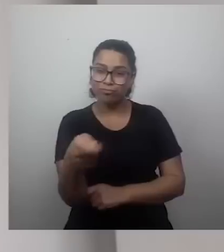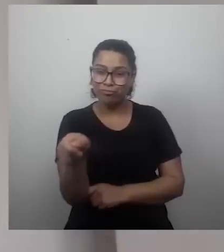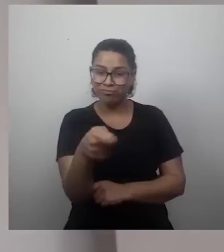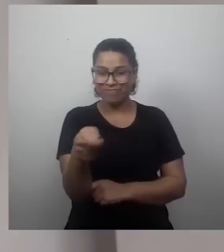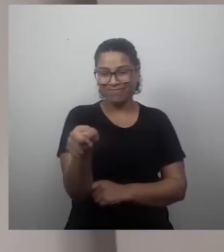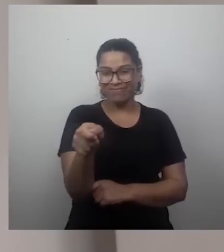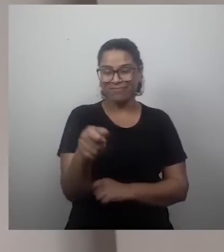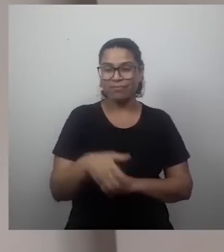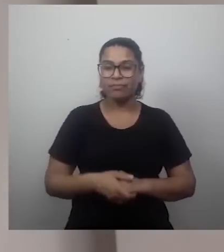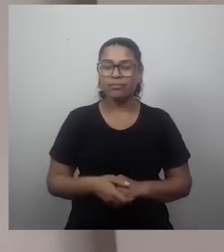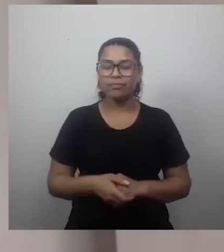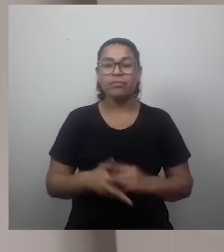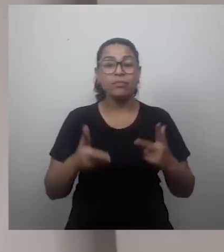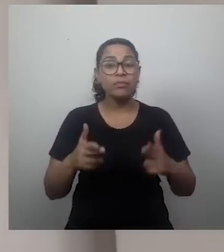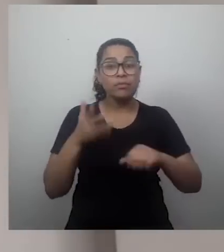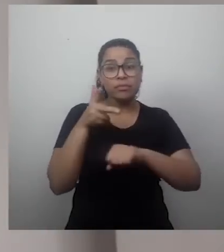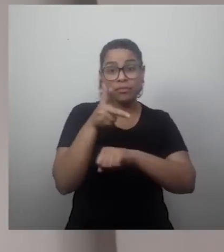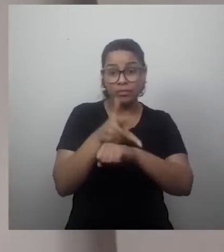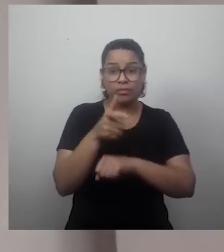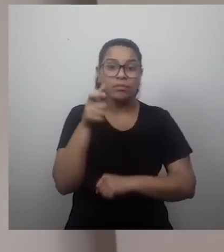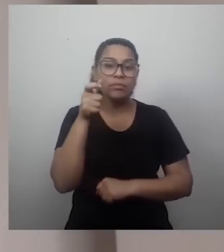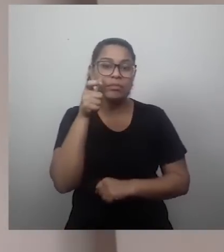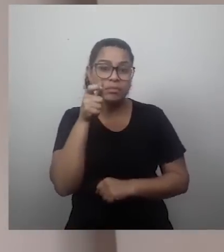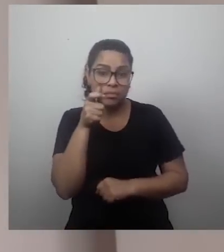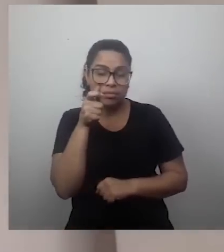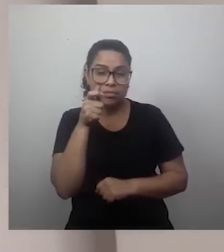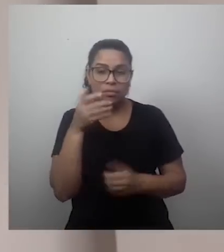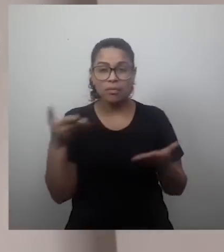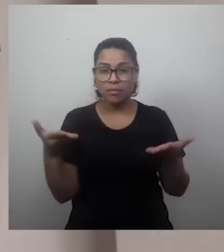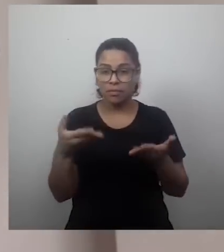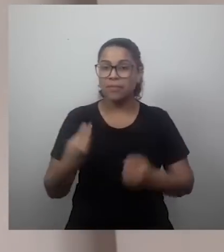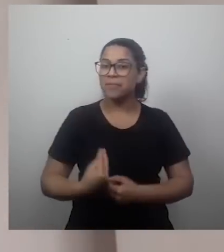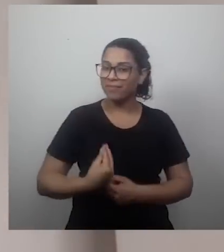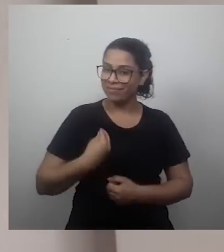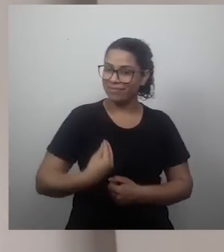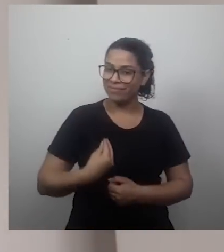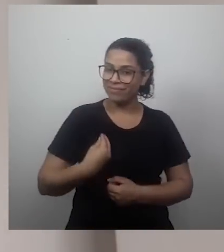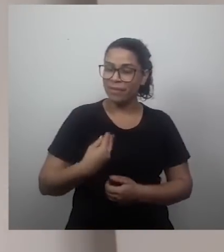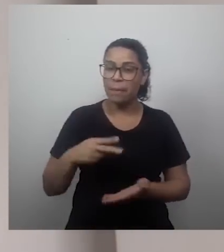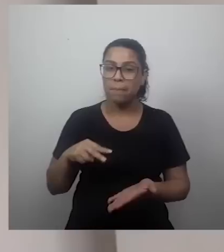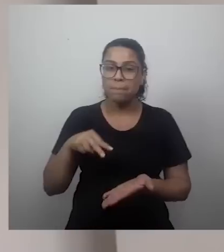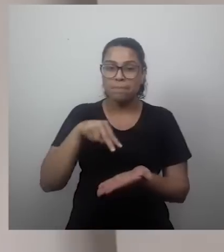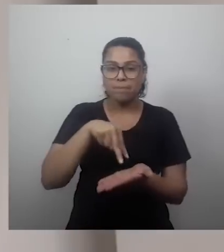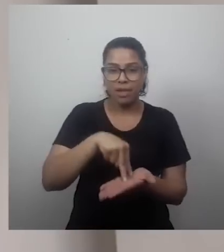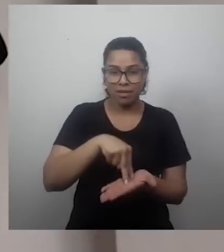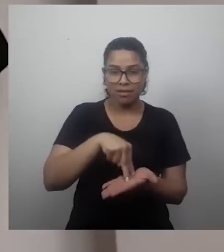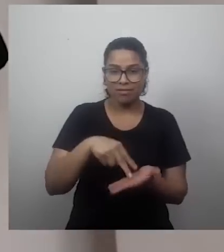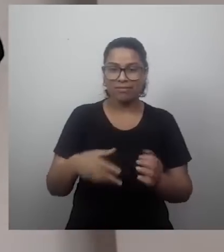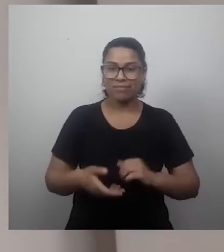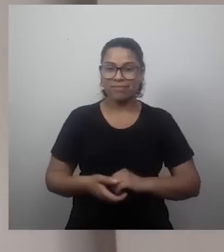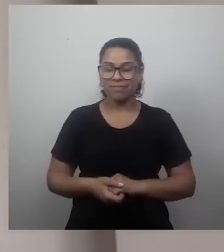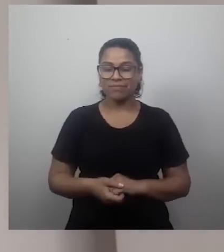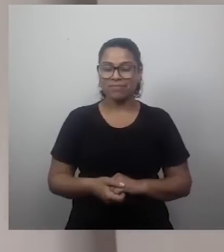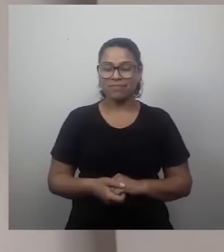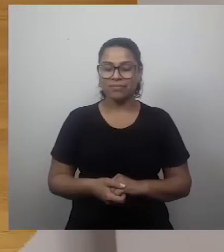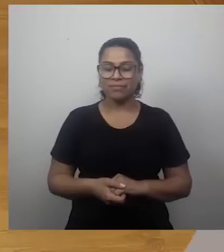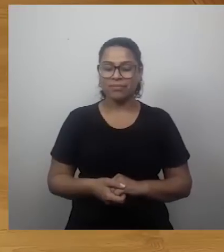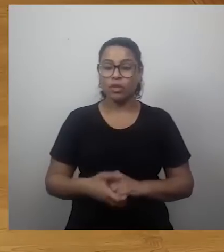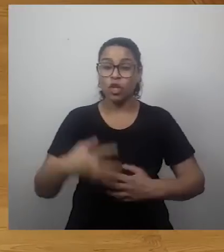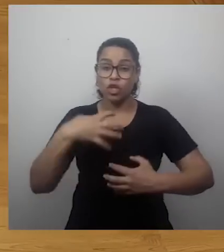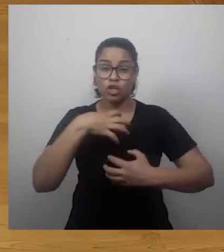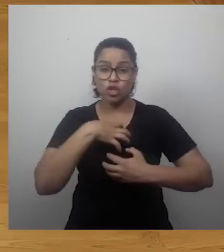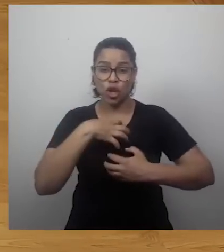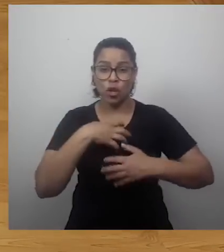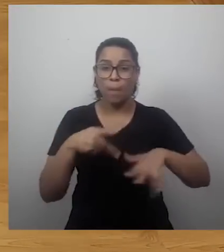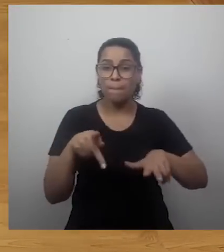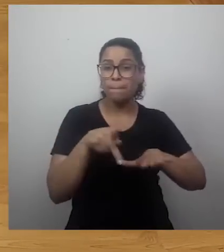hora da luta. Assim como nos vídeos que vocês assistiram, iremos vivenciar a esgrima em pé,